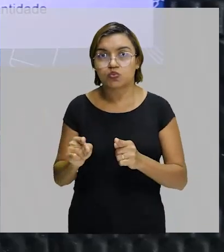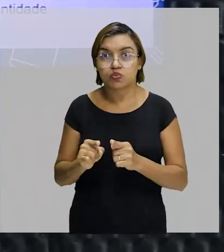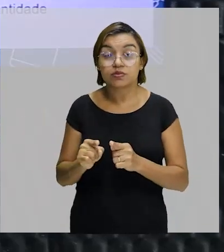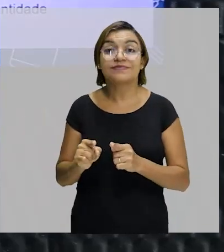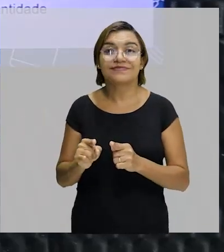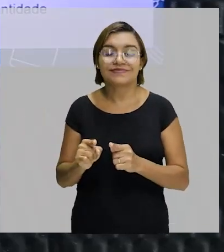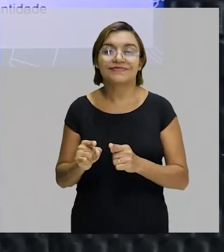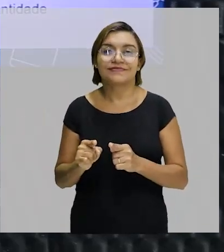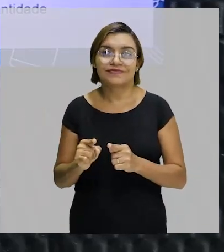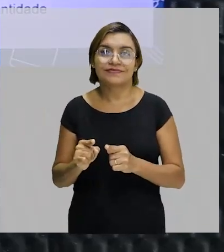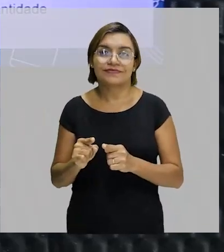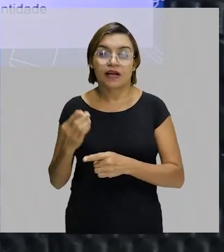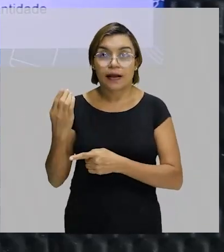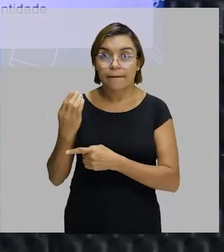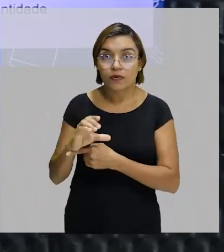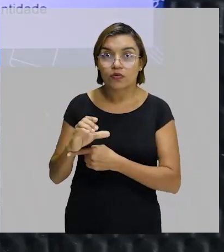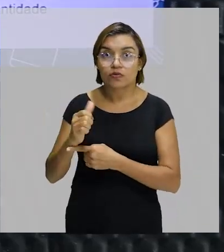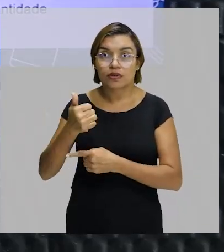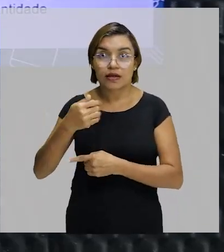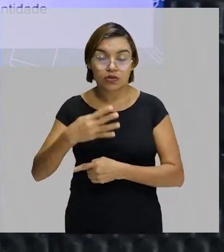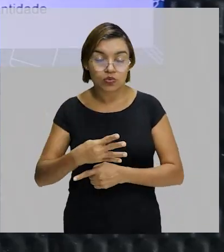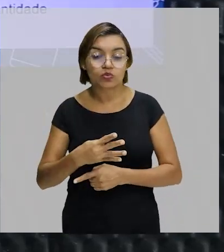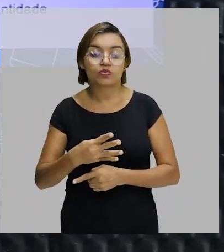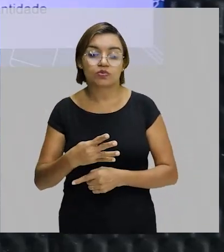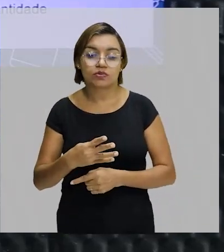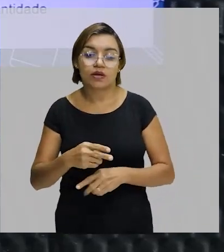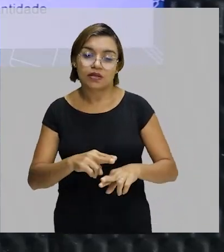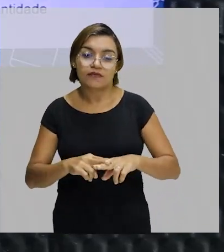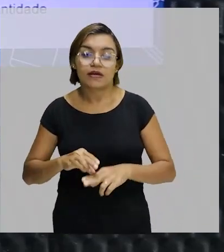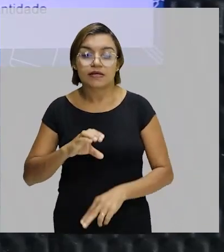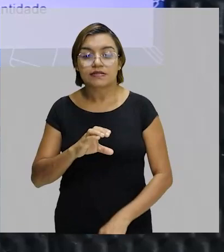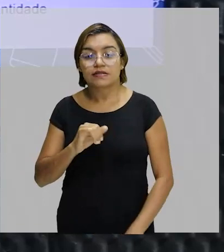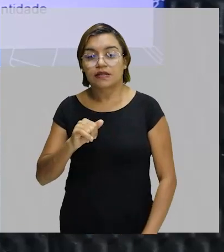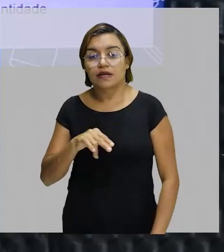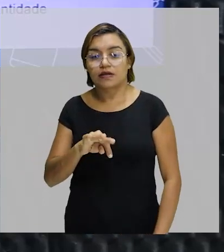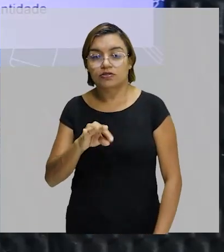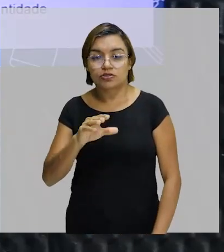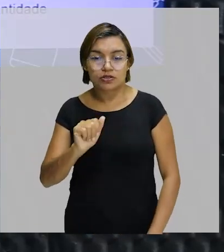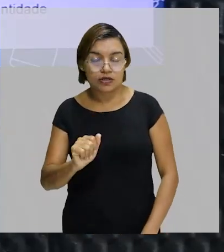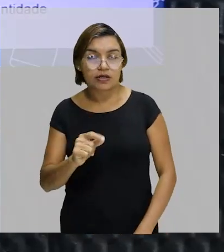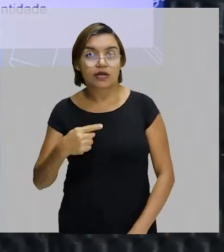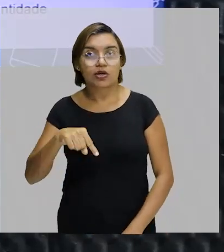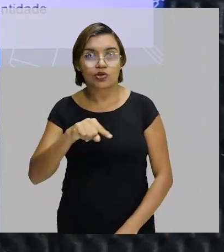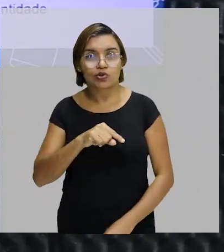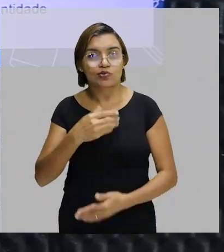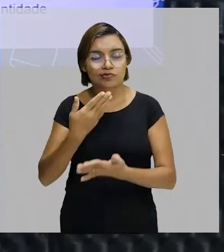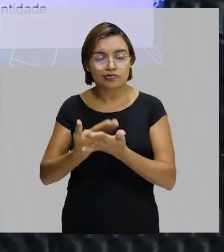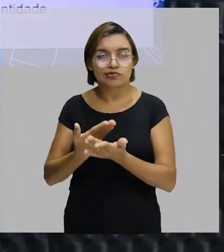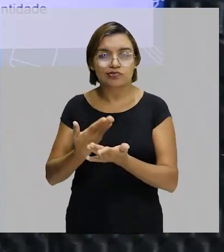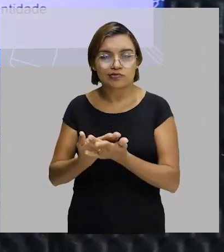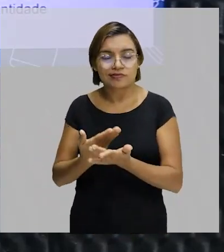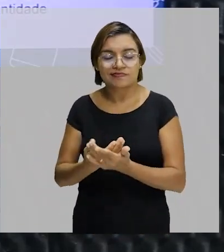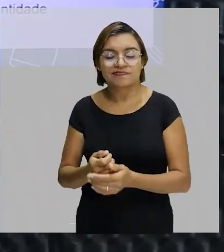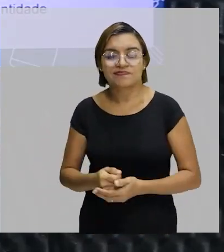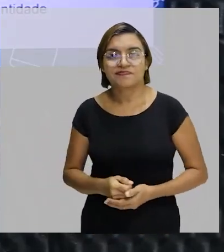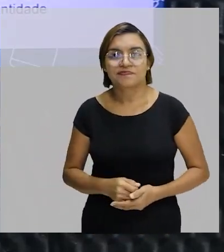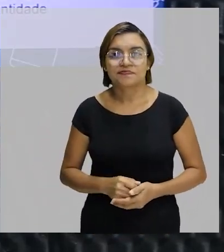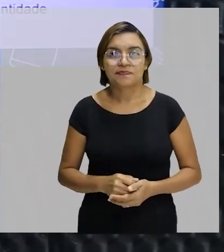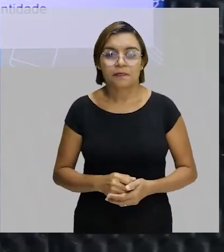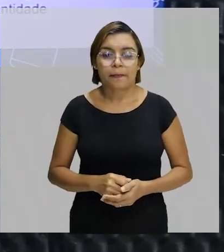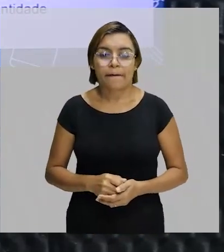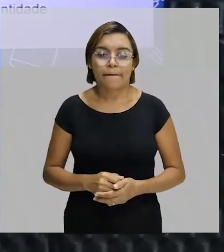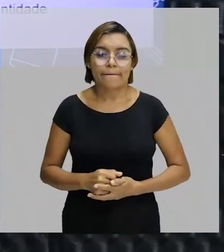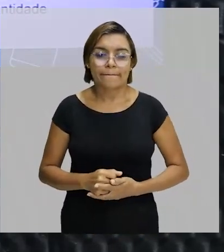né, desse carbono 14, através das cinéticas que nós acabamos de estudar. Certo? Então, o